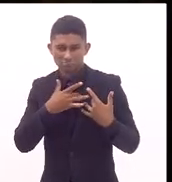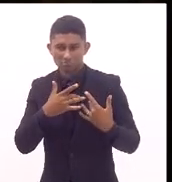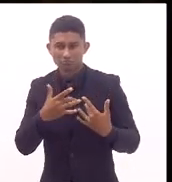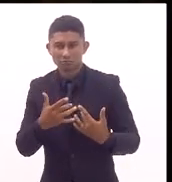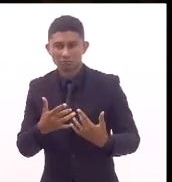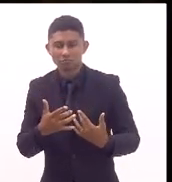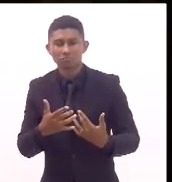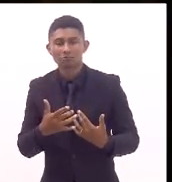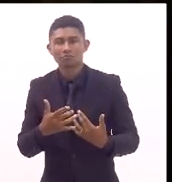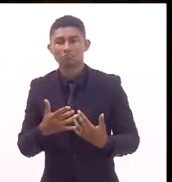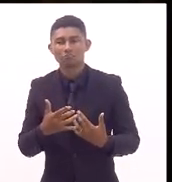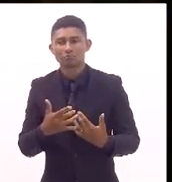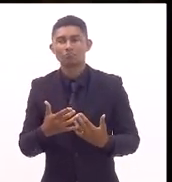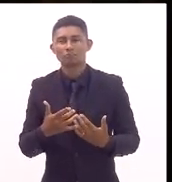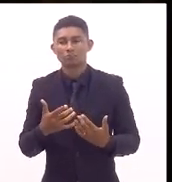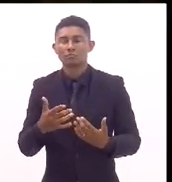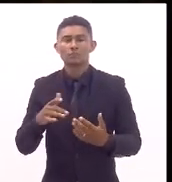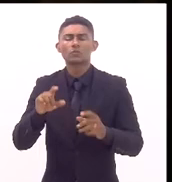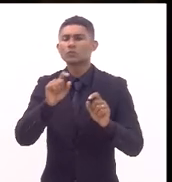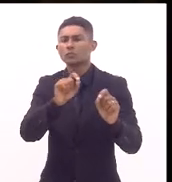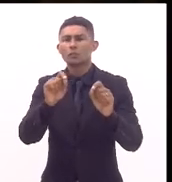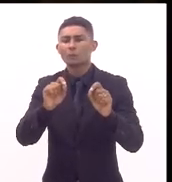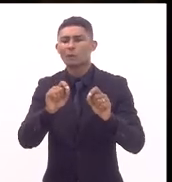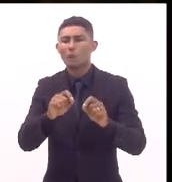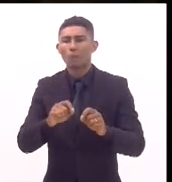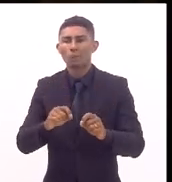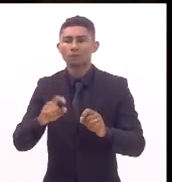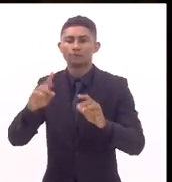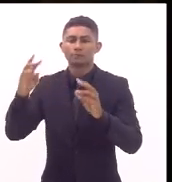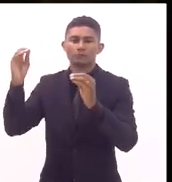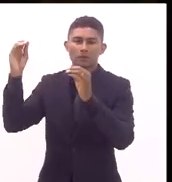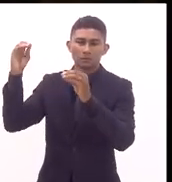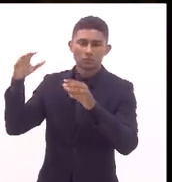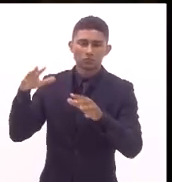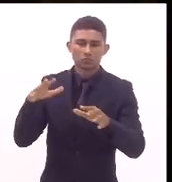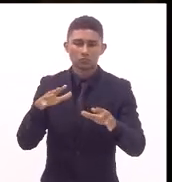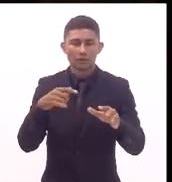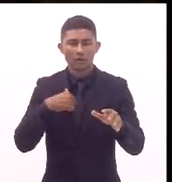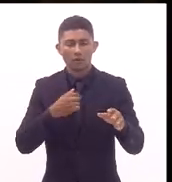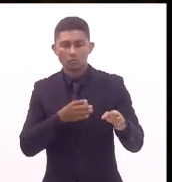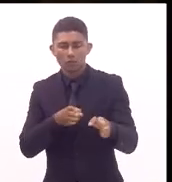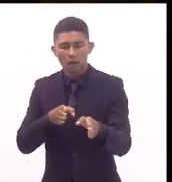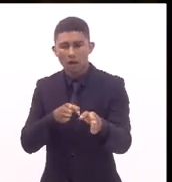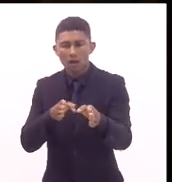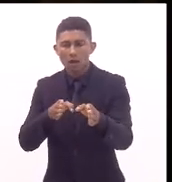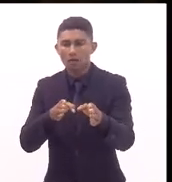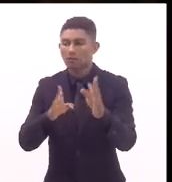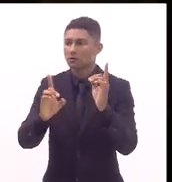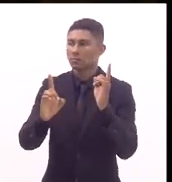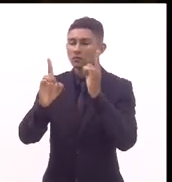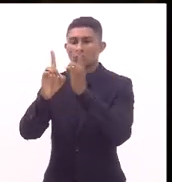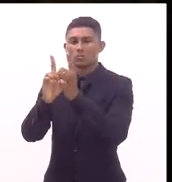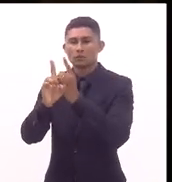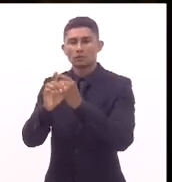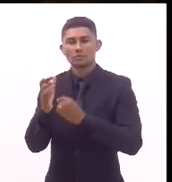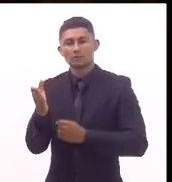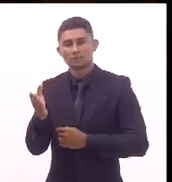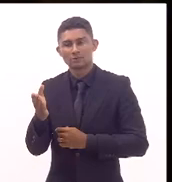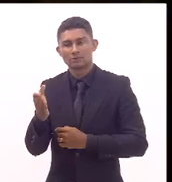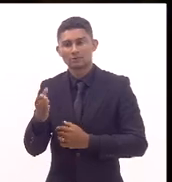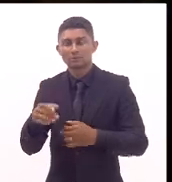e ele coloca no caminho de uma Benedita da Silva as deusas